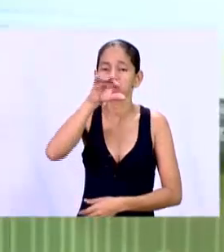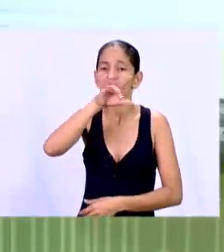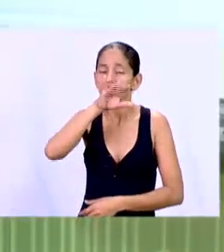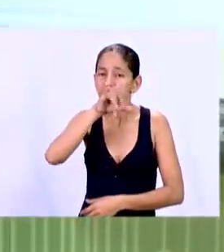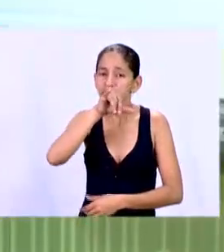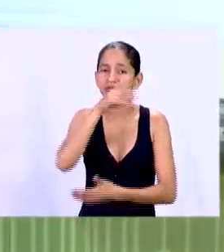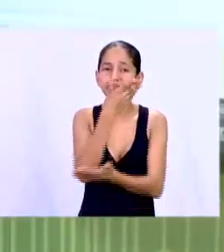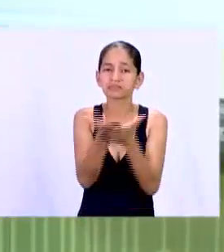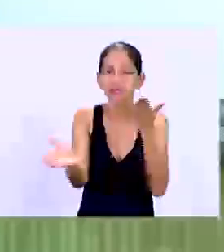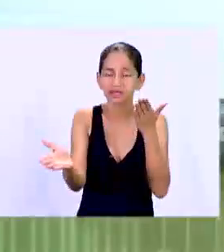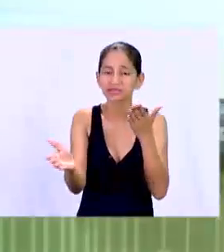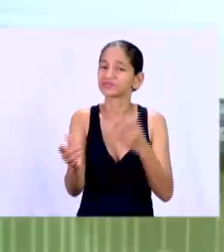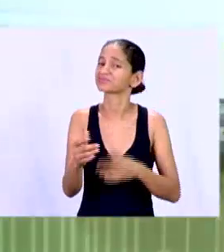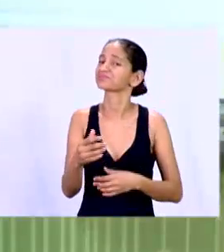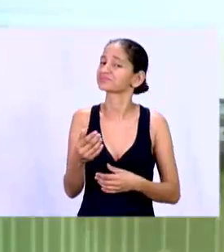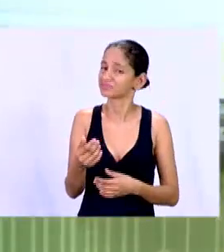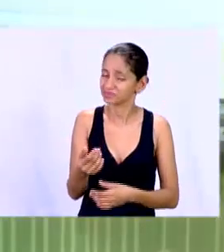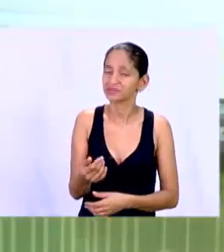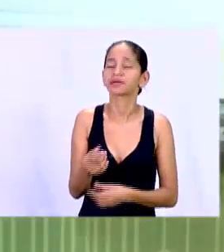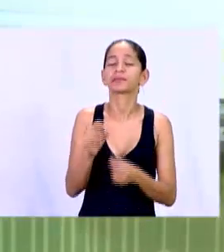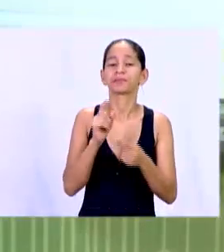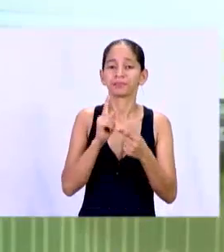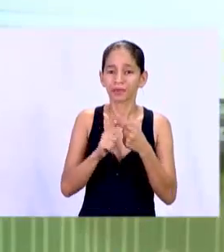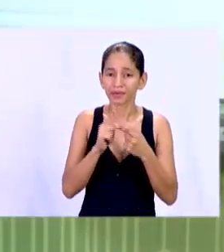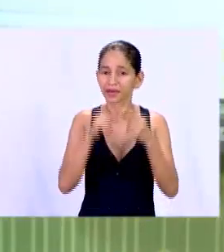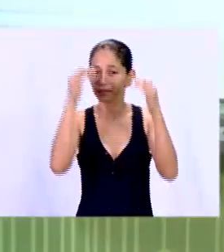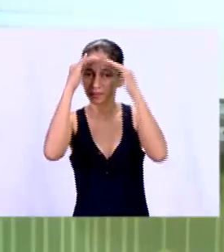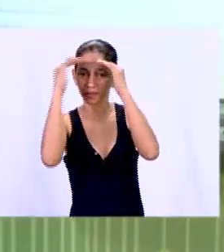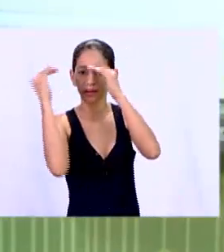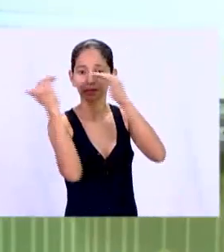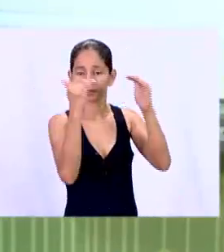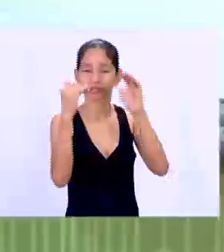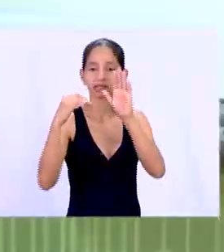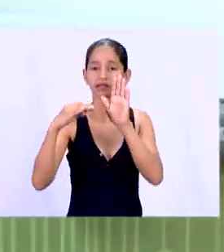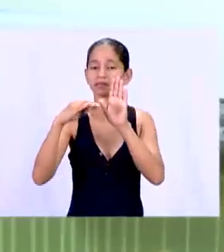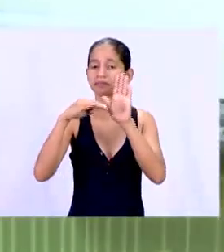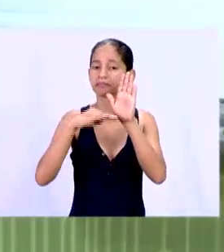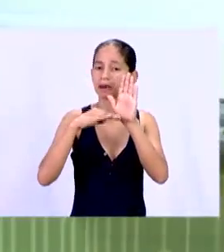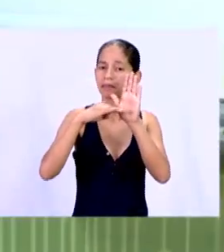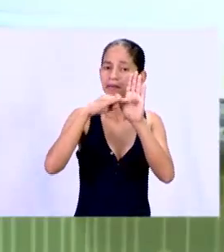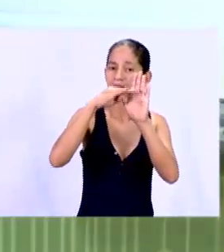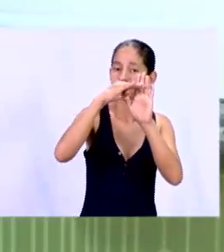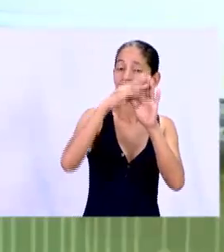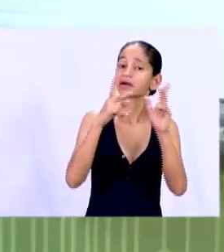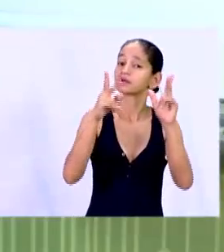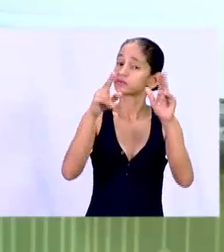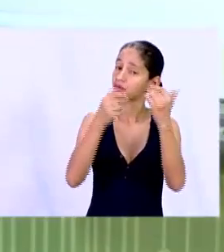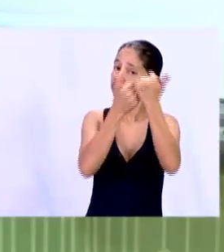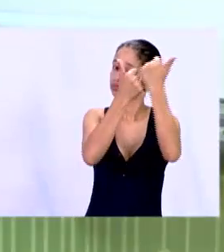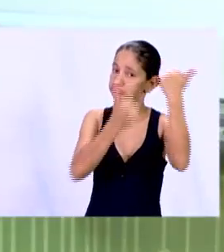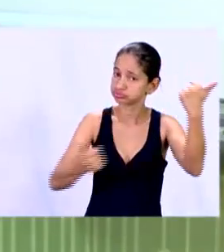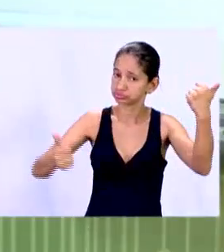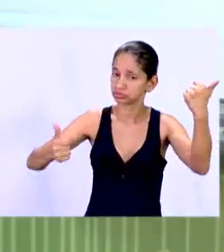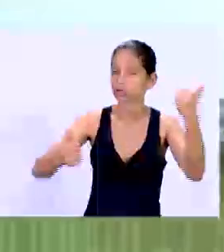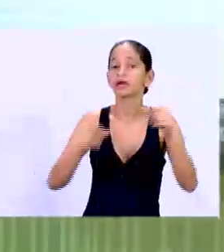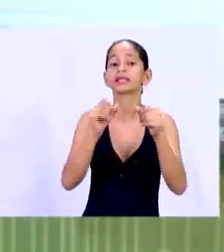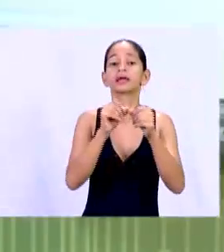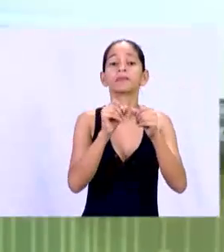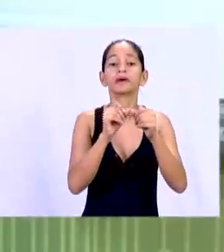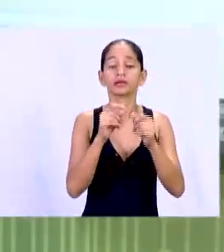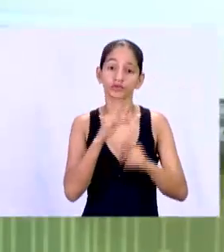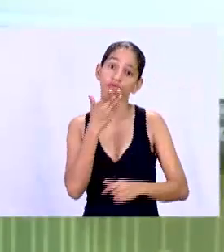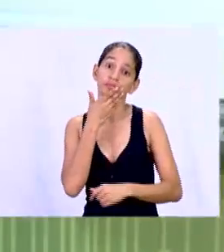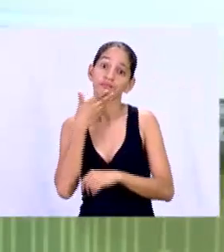porque não respeita essa hierarquia, não respeita o colega, né, como muita gente falou, eu não posso querer crescer derrubando